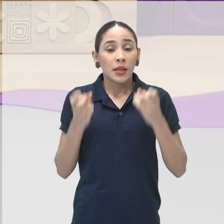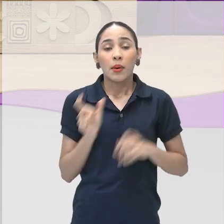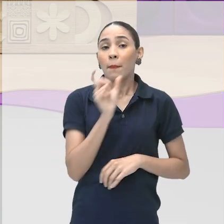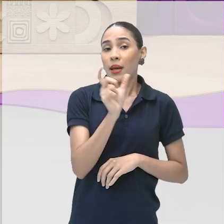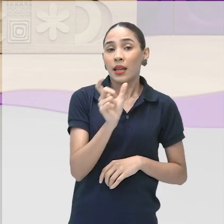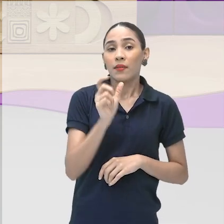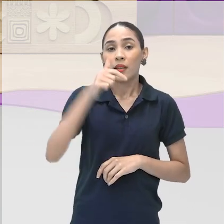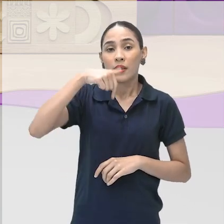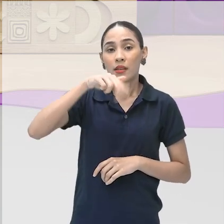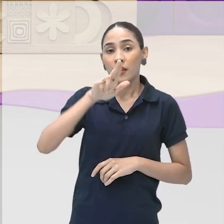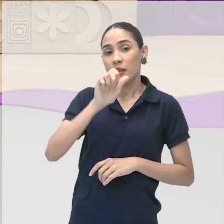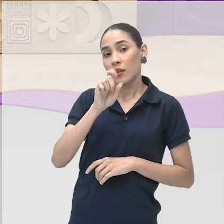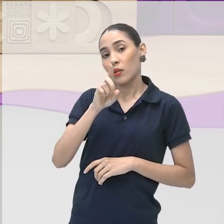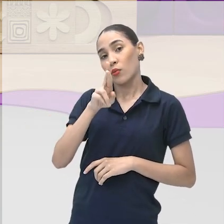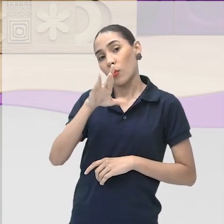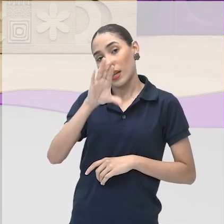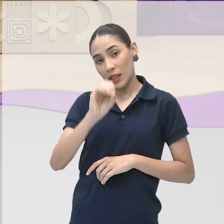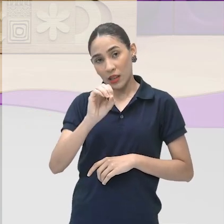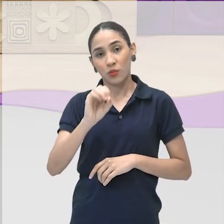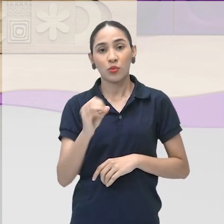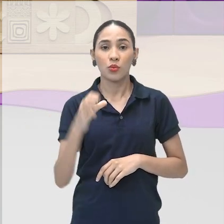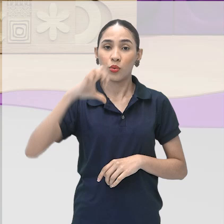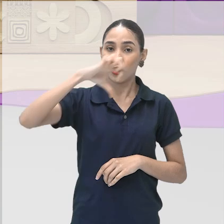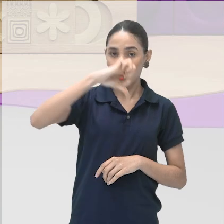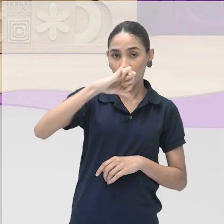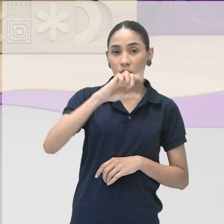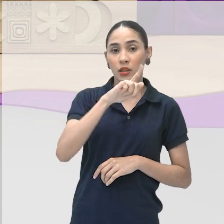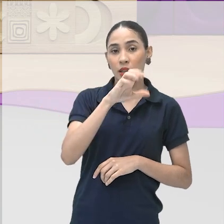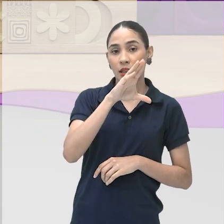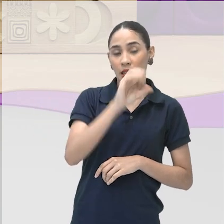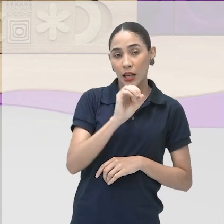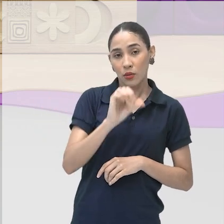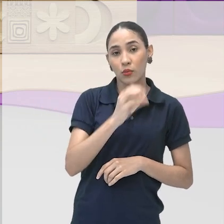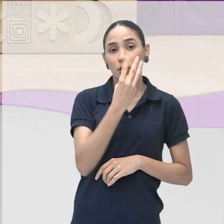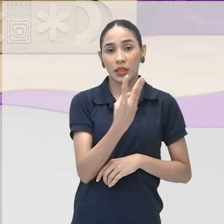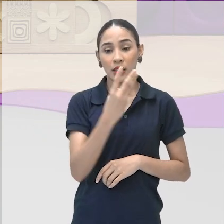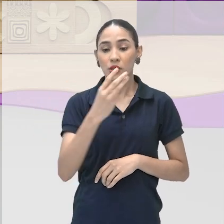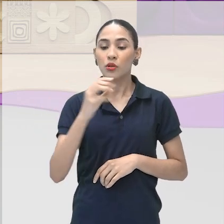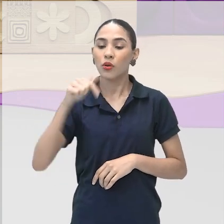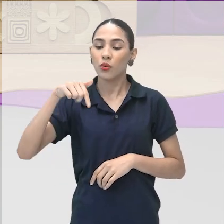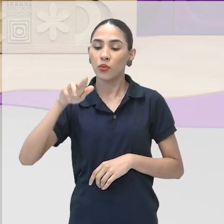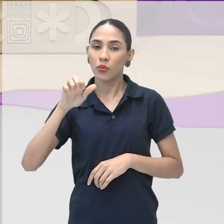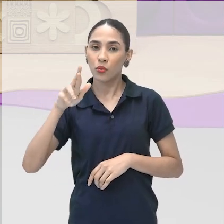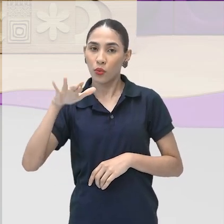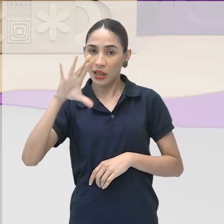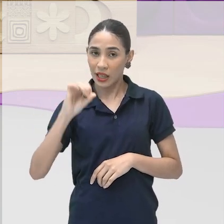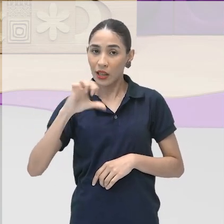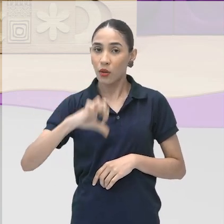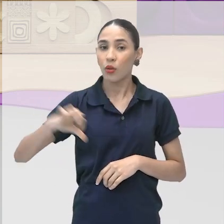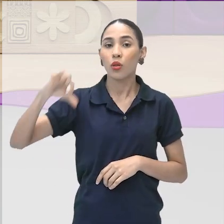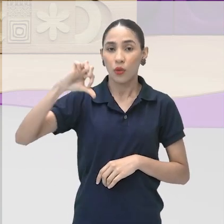aí, quadrado 9. O lado é 3 e o quadrado é 9,